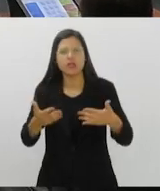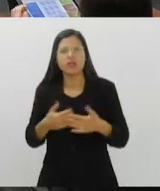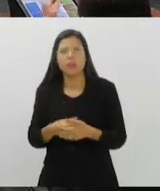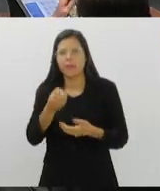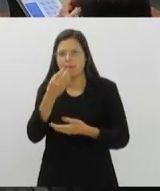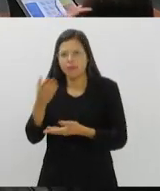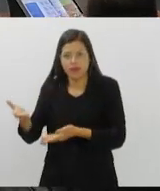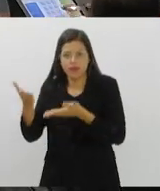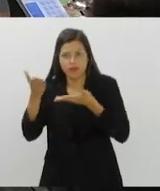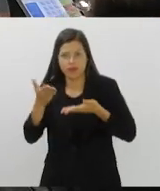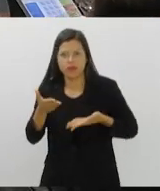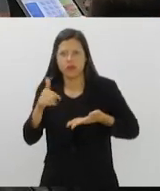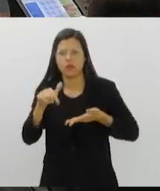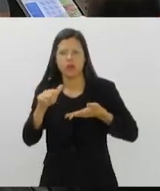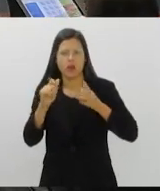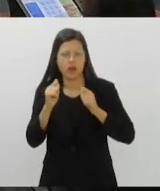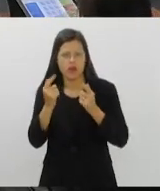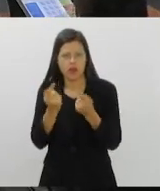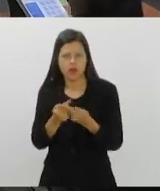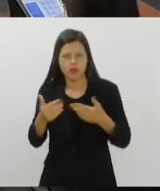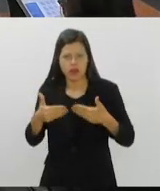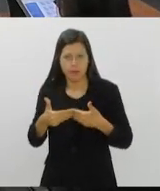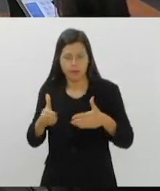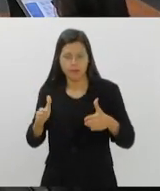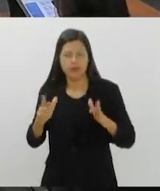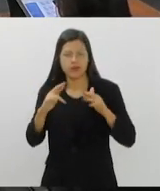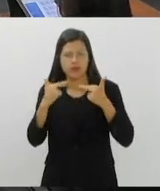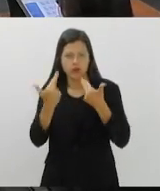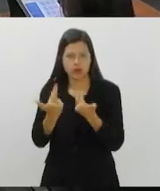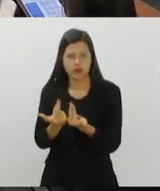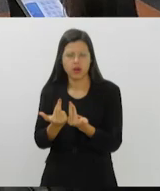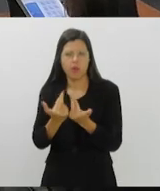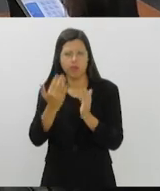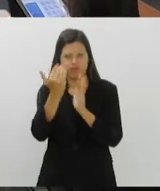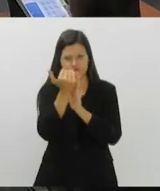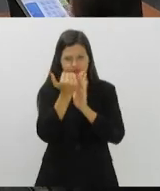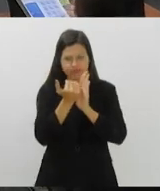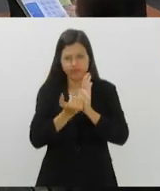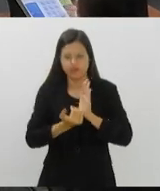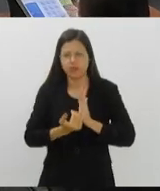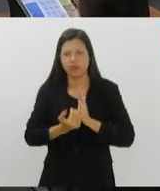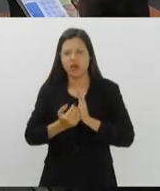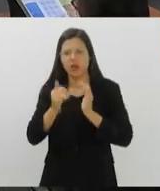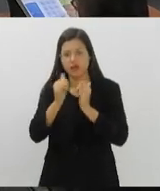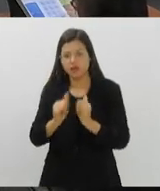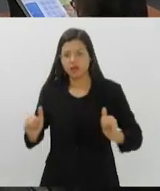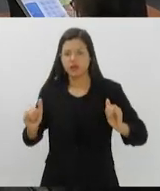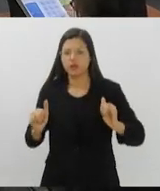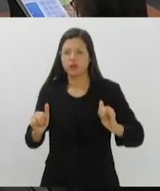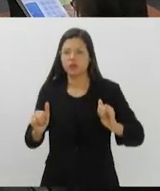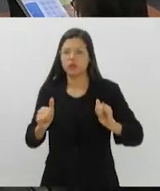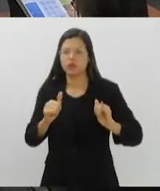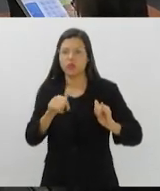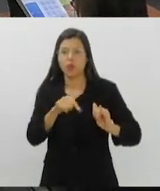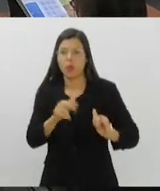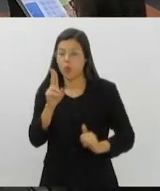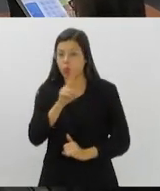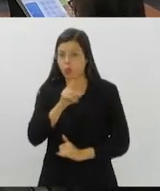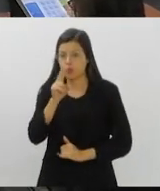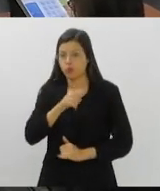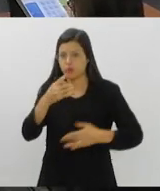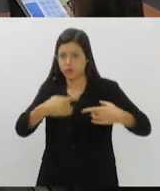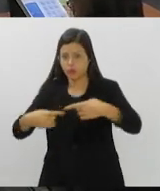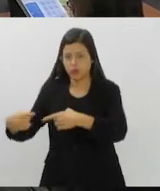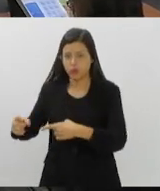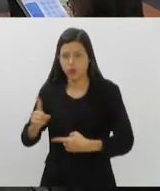Está reaberta a sessão. Passa-se a ordem do dia. Anuncio, em regime de urgência, em